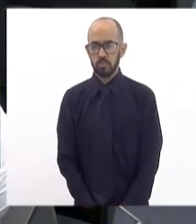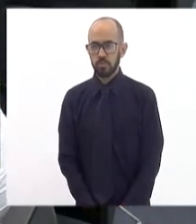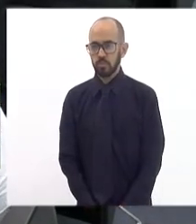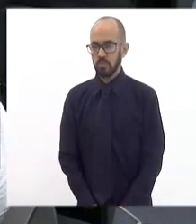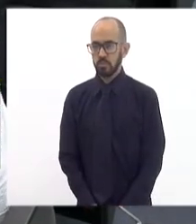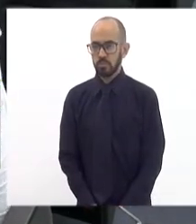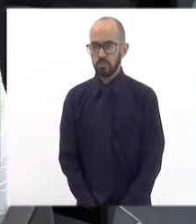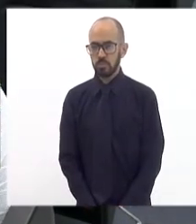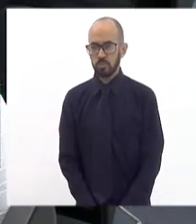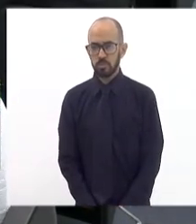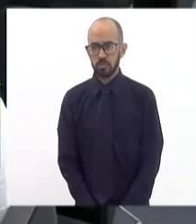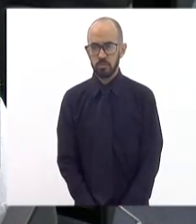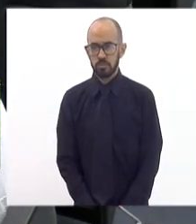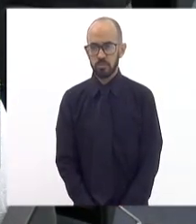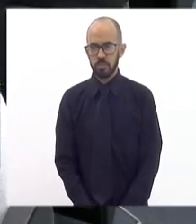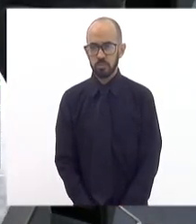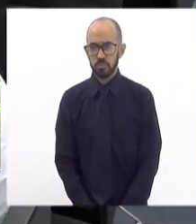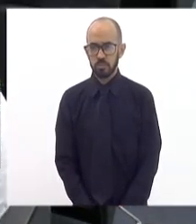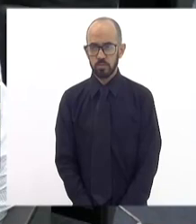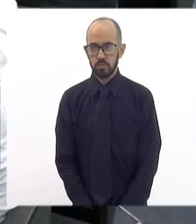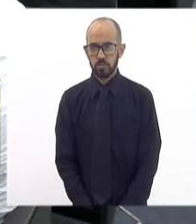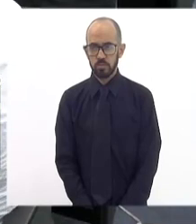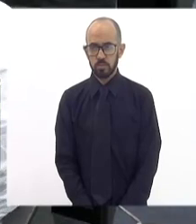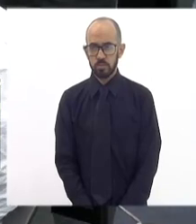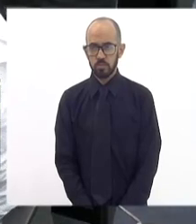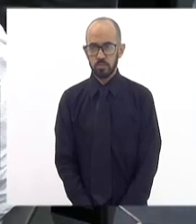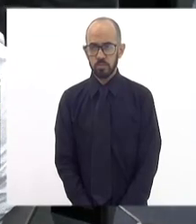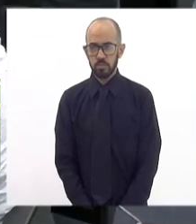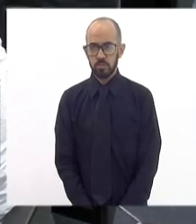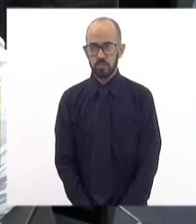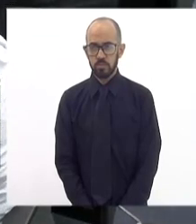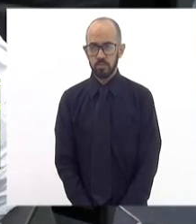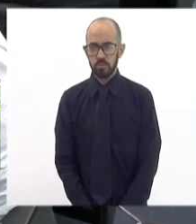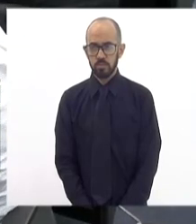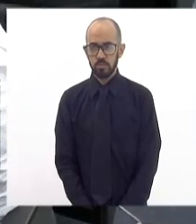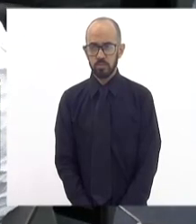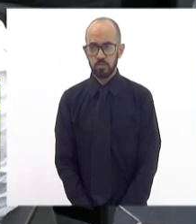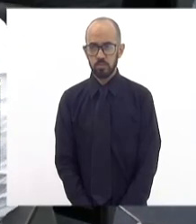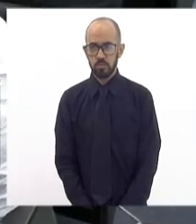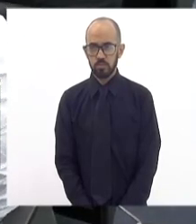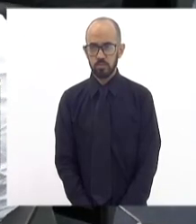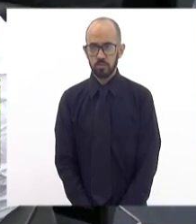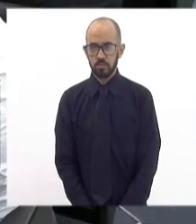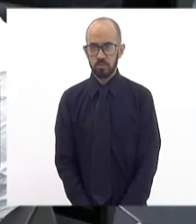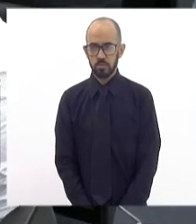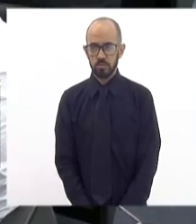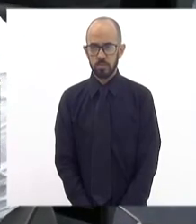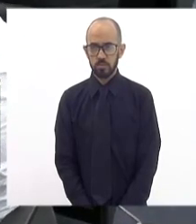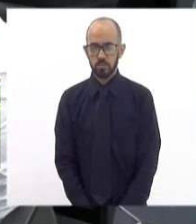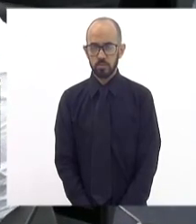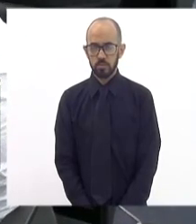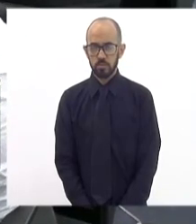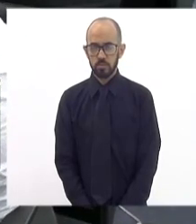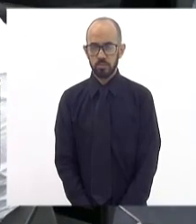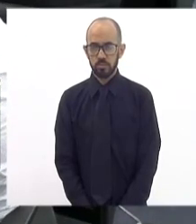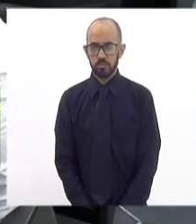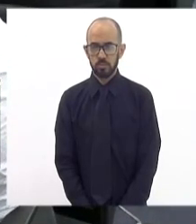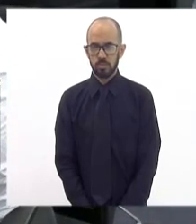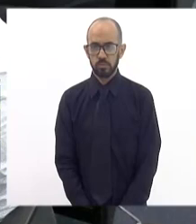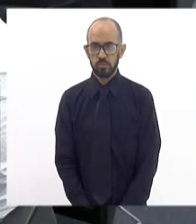bom já passou a falta achar o segundo não sei se acha ali quebra-cabeça e de repente acha e